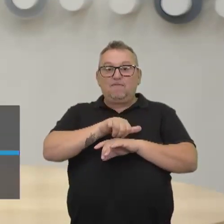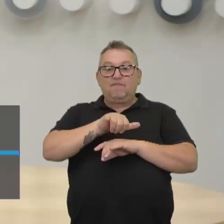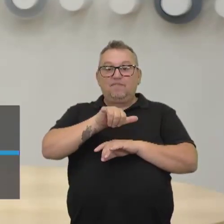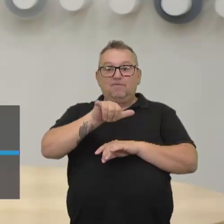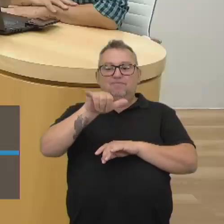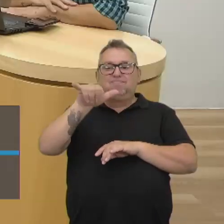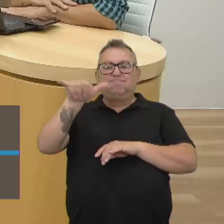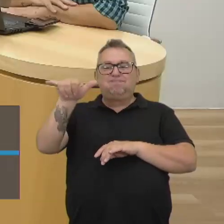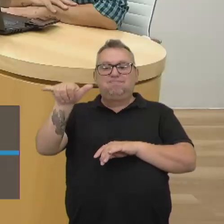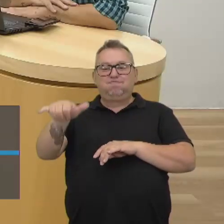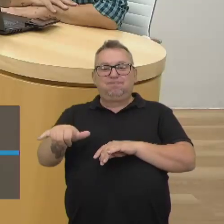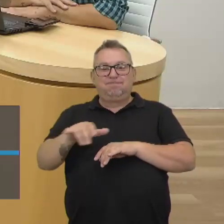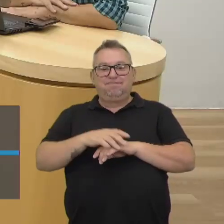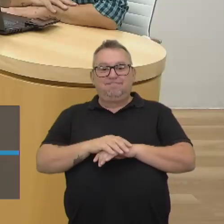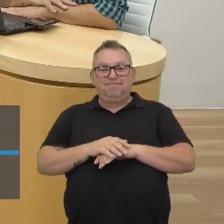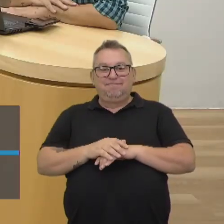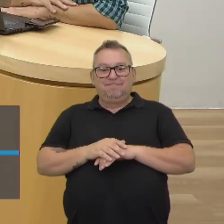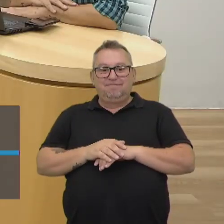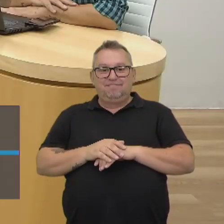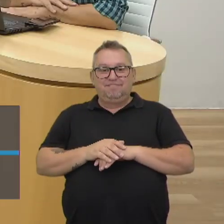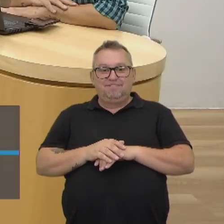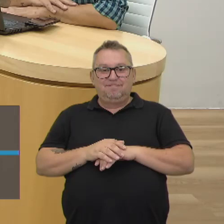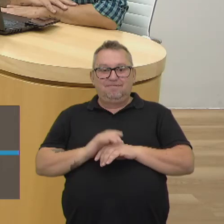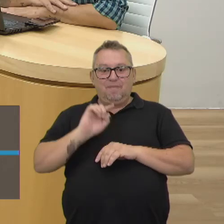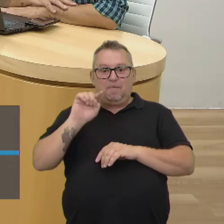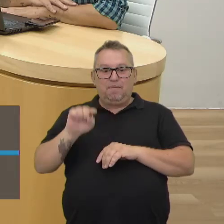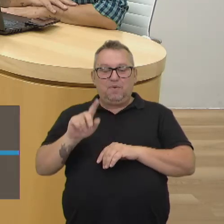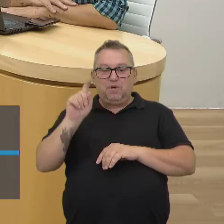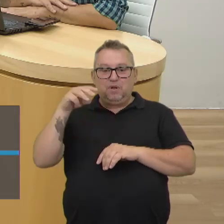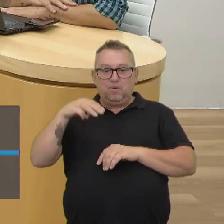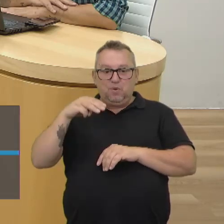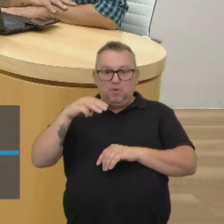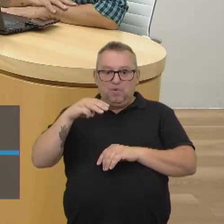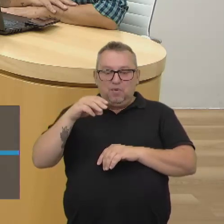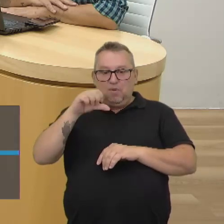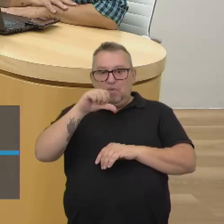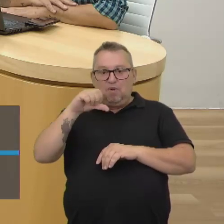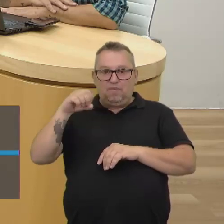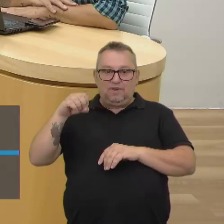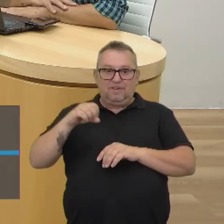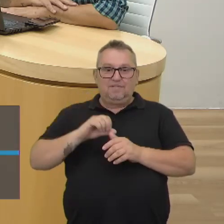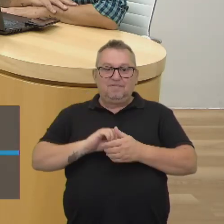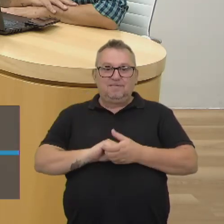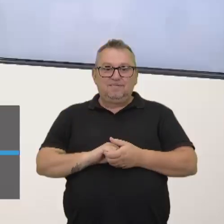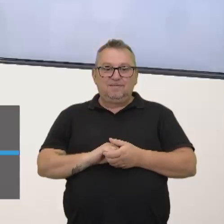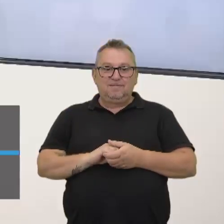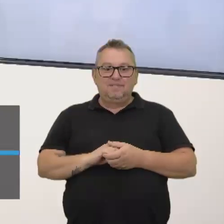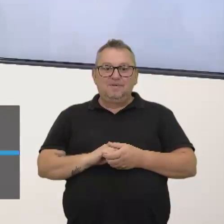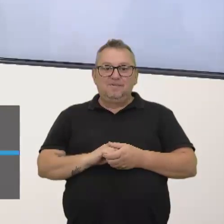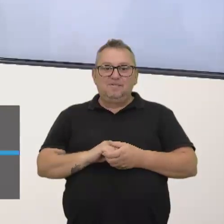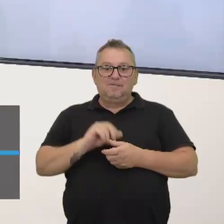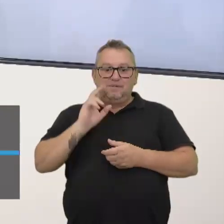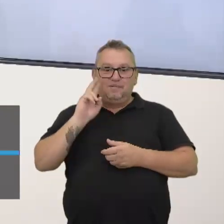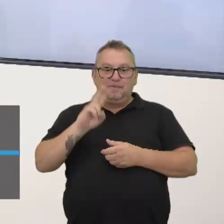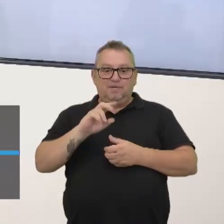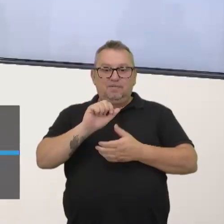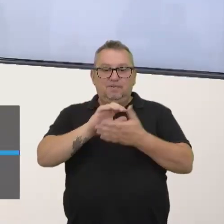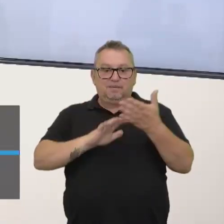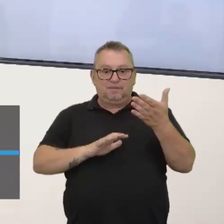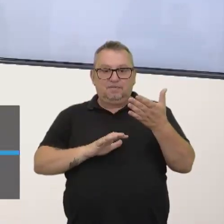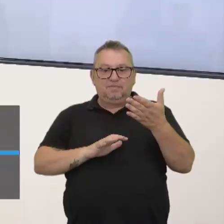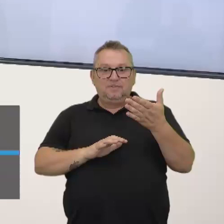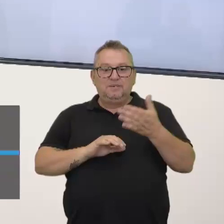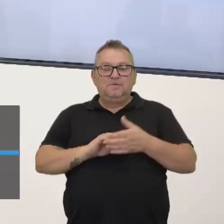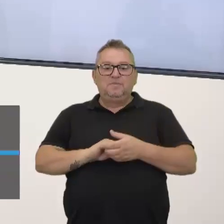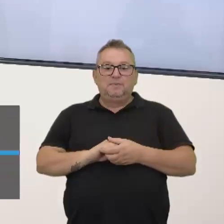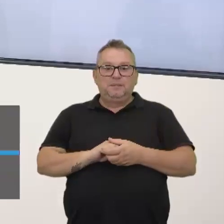velocidade, né? Um avião chega a mais ou menos 1.000 km por hora, por aí, 900 km por hora. Vamos ver, então, mais uns exercícios aqui?